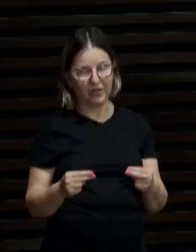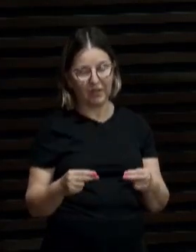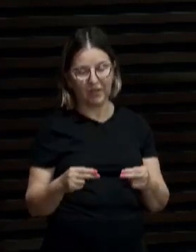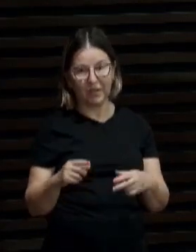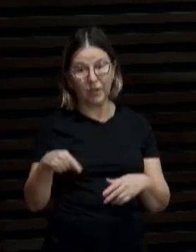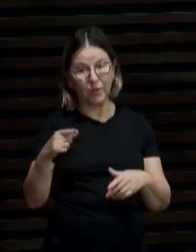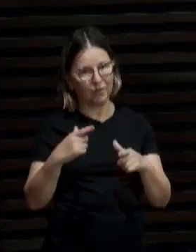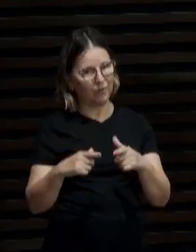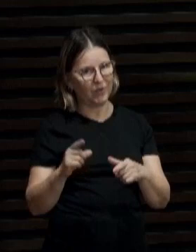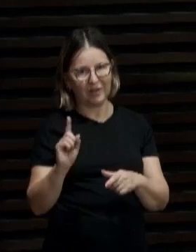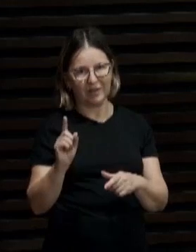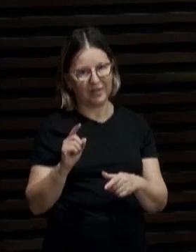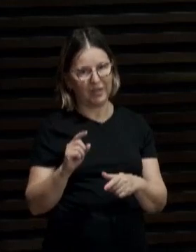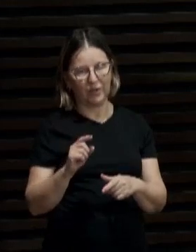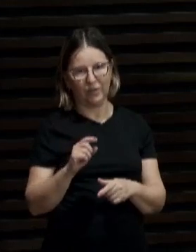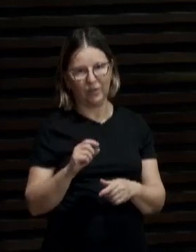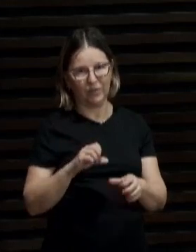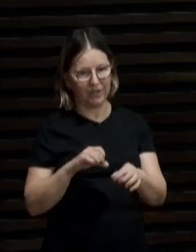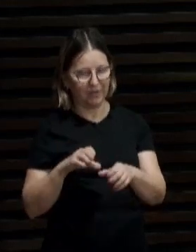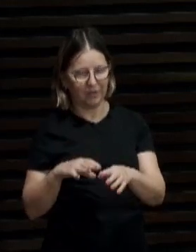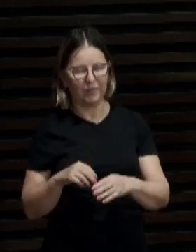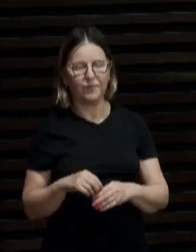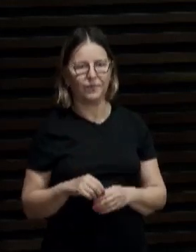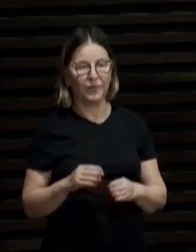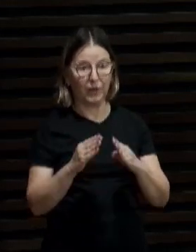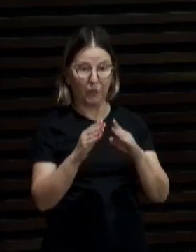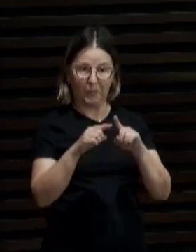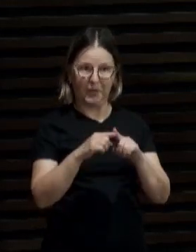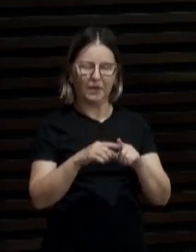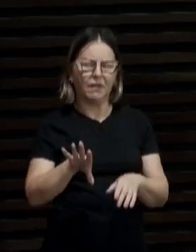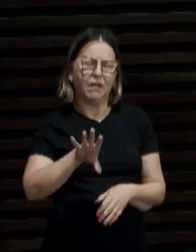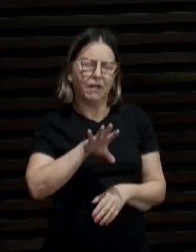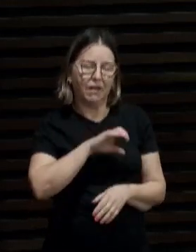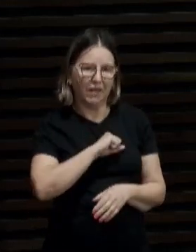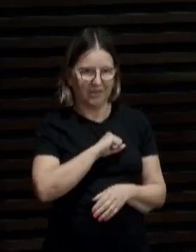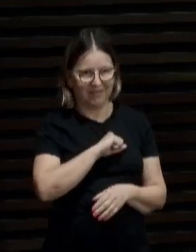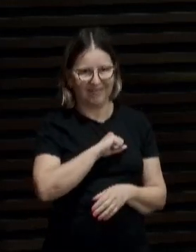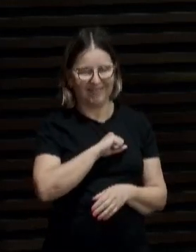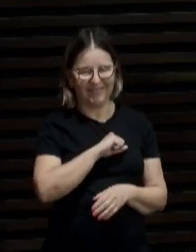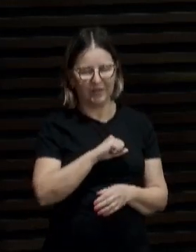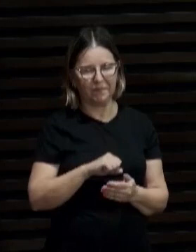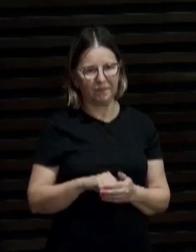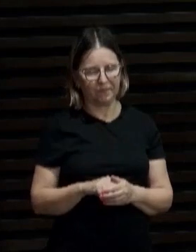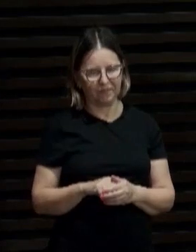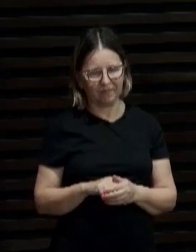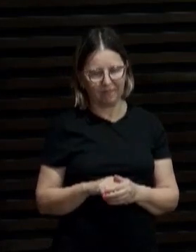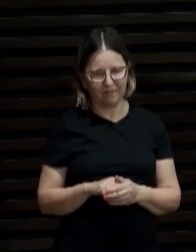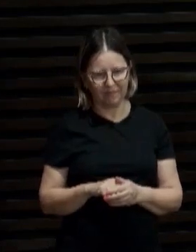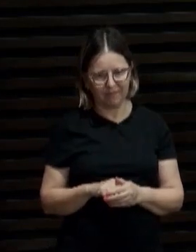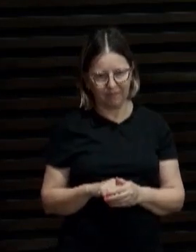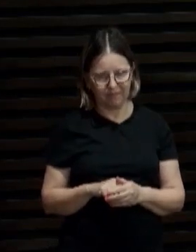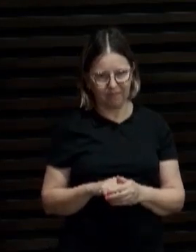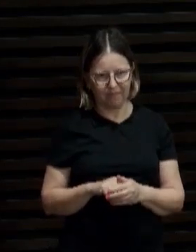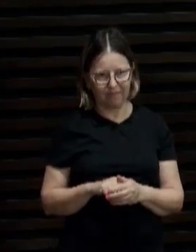Era uma igreja que também é amorosa? Vimos também que sim, não é? E a cena dramática, que para mim é uma das cenas assim,